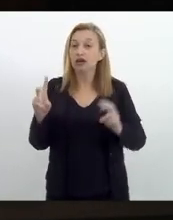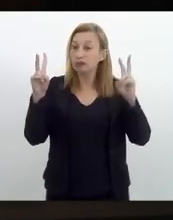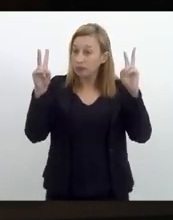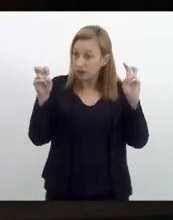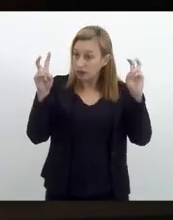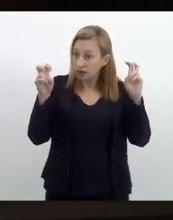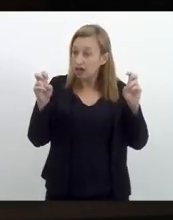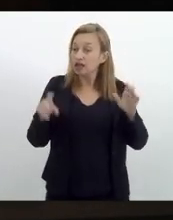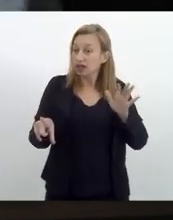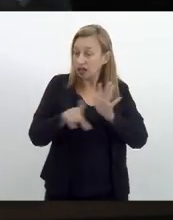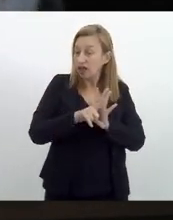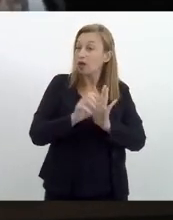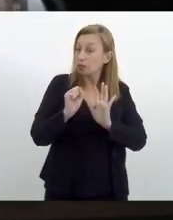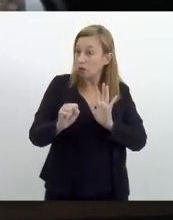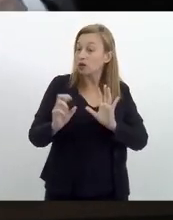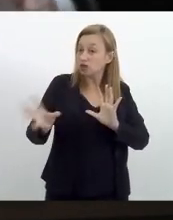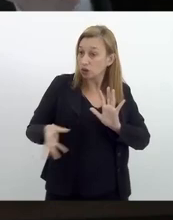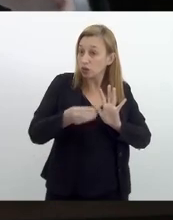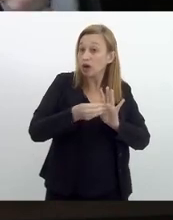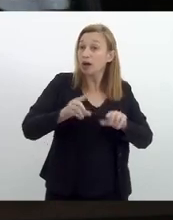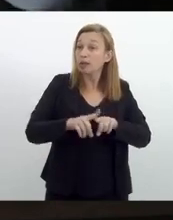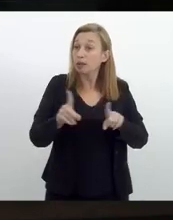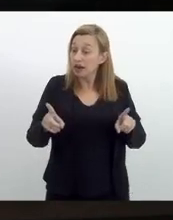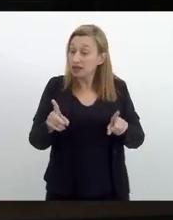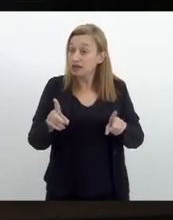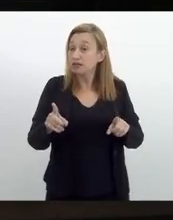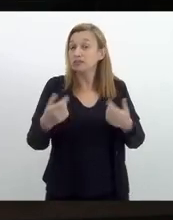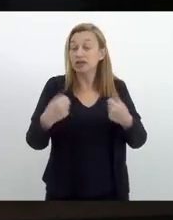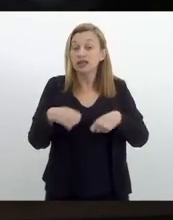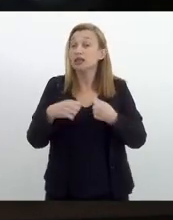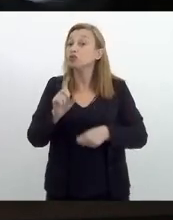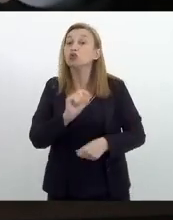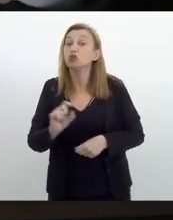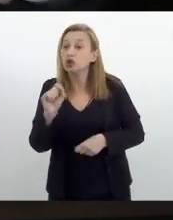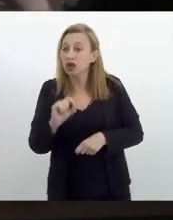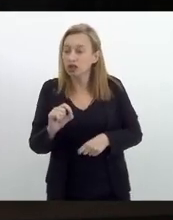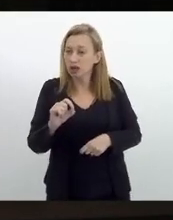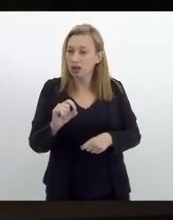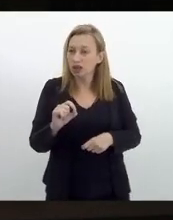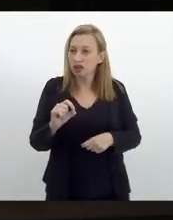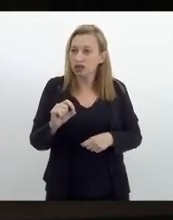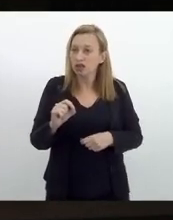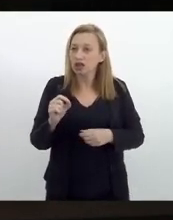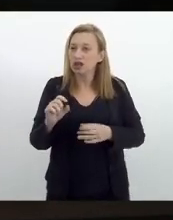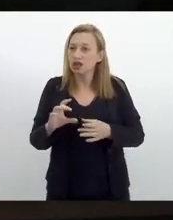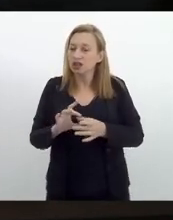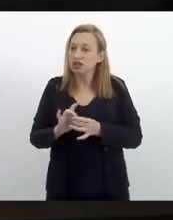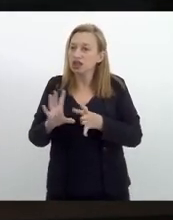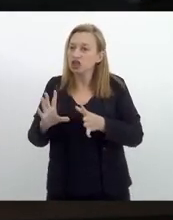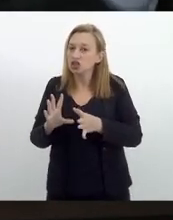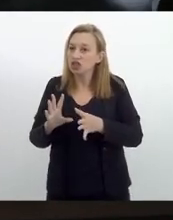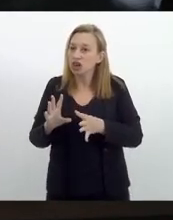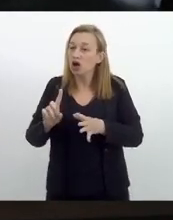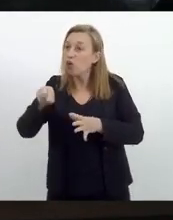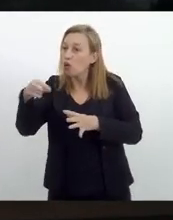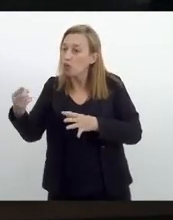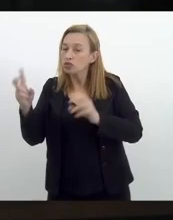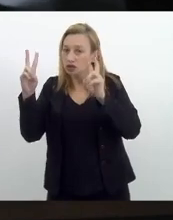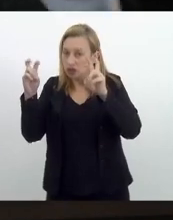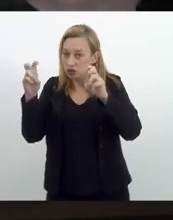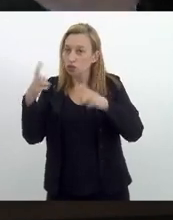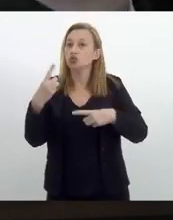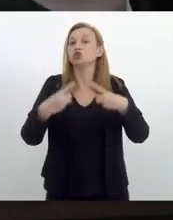lei, pode colocar, desde que abramos a mão de outros apontamentos políticos.